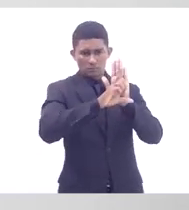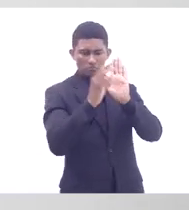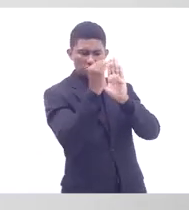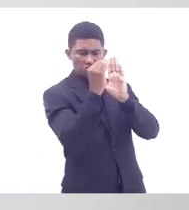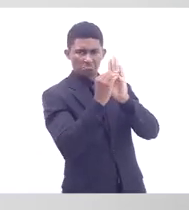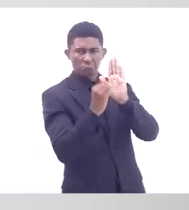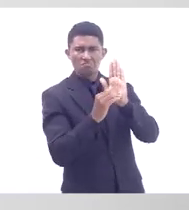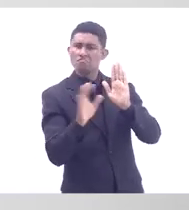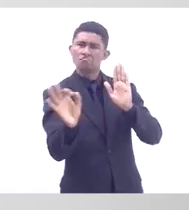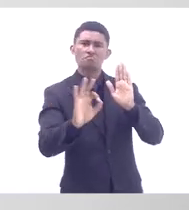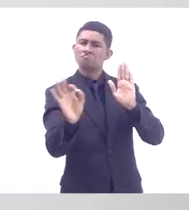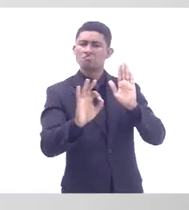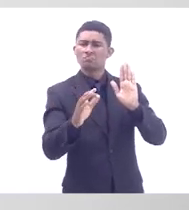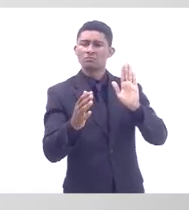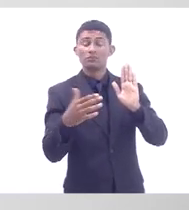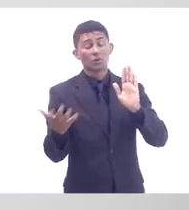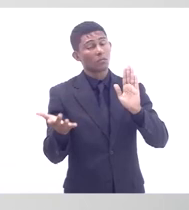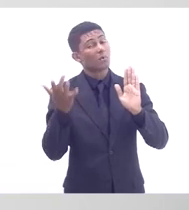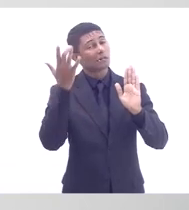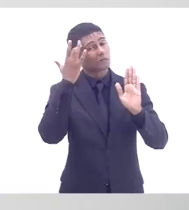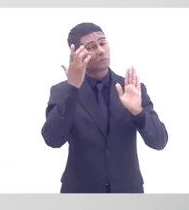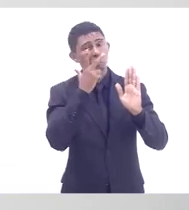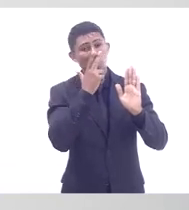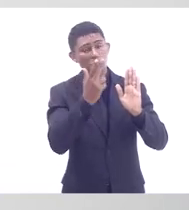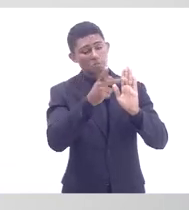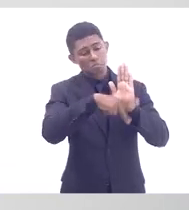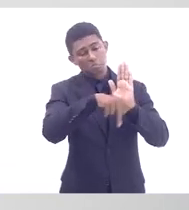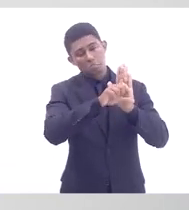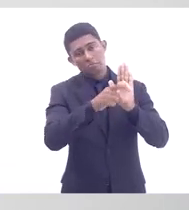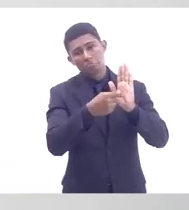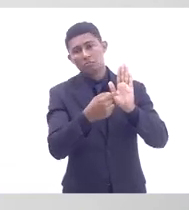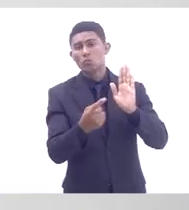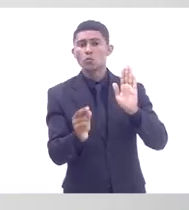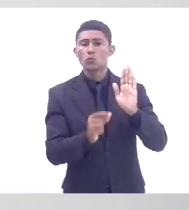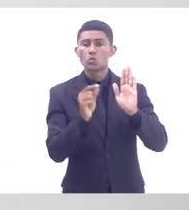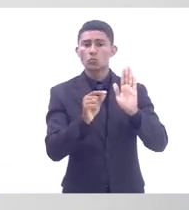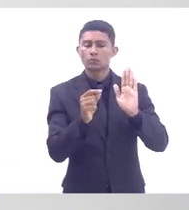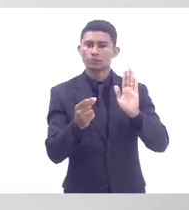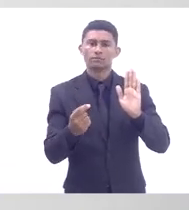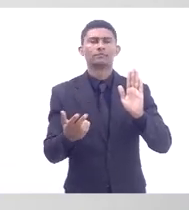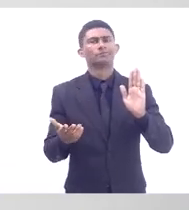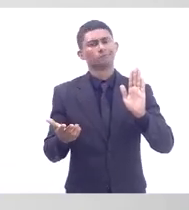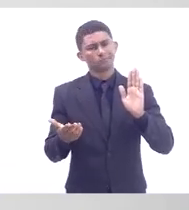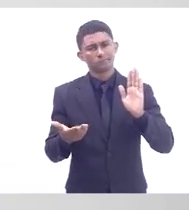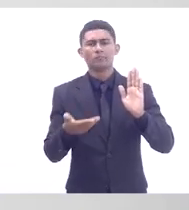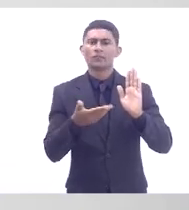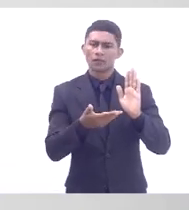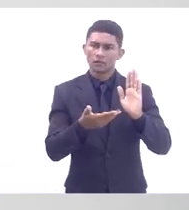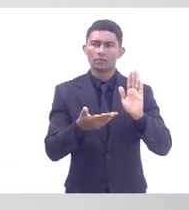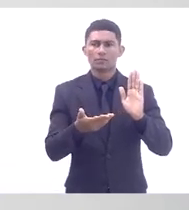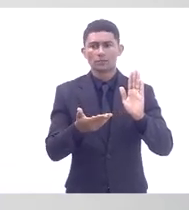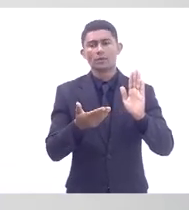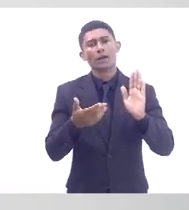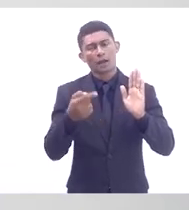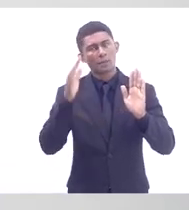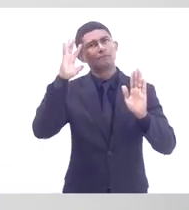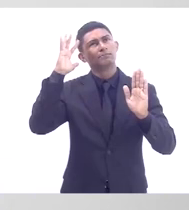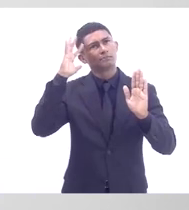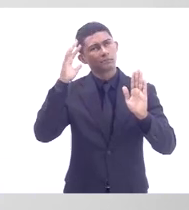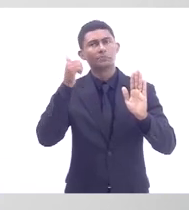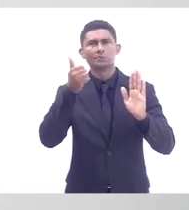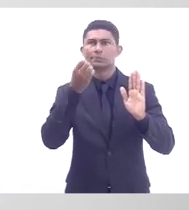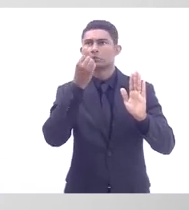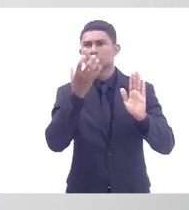então os parece que esse projeto acaba sendo um projeto embora inspirado numa boa ideia